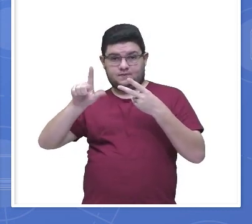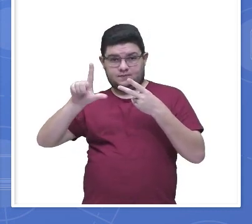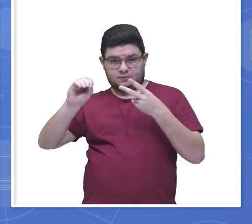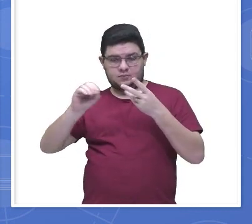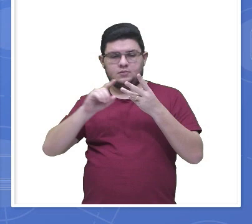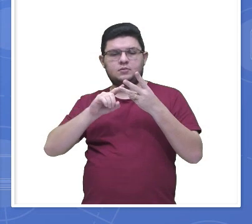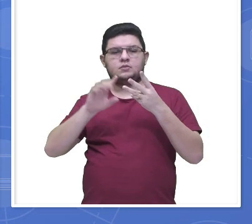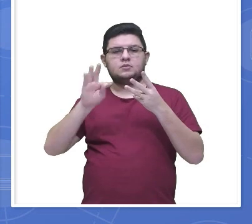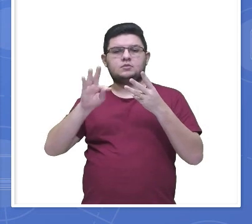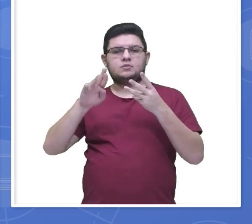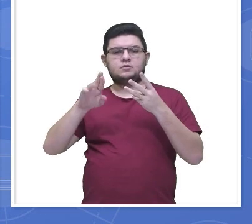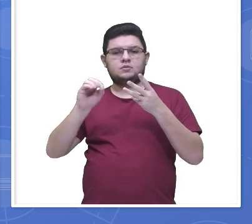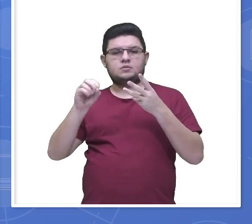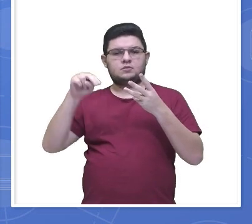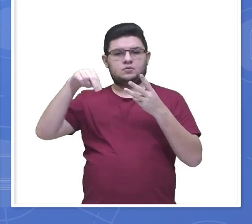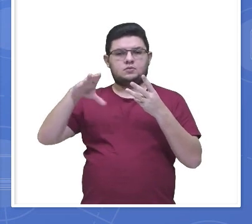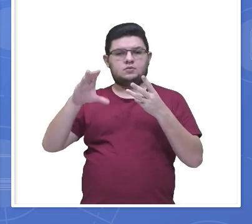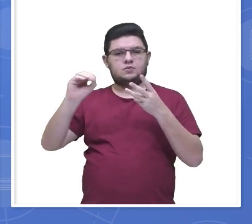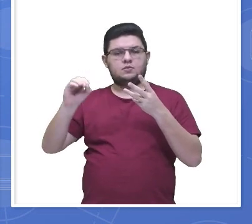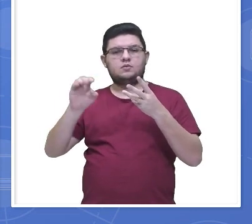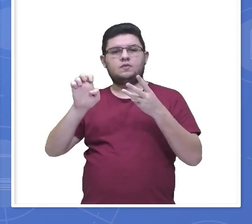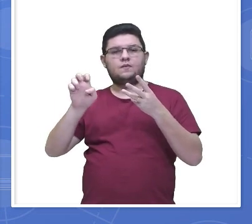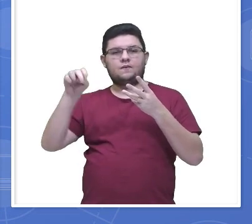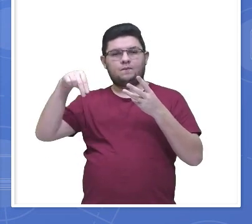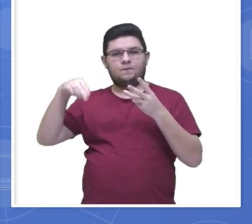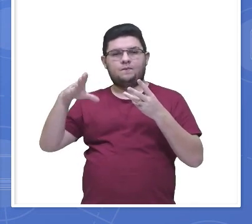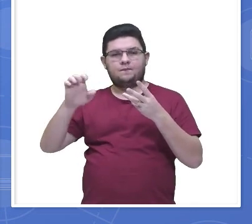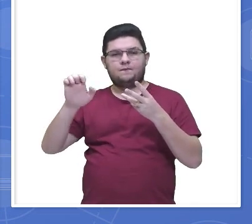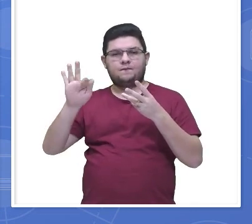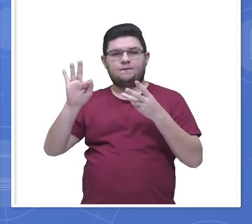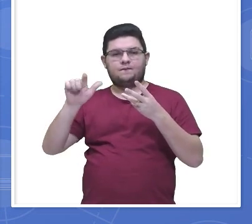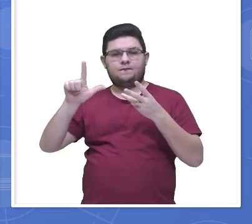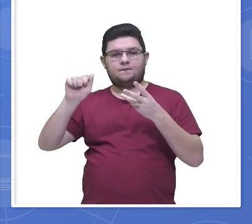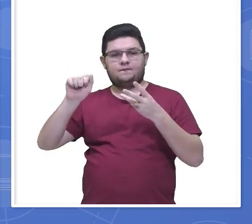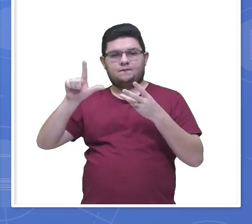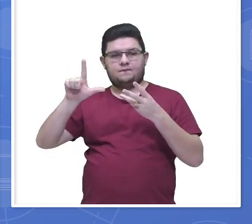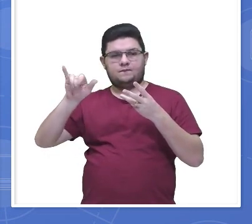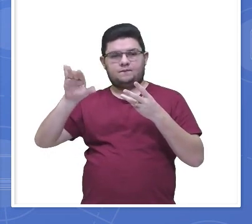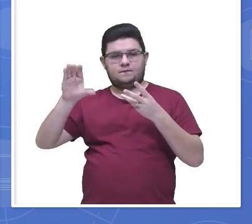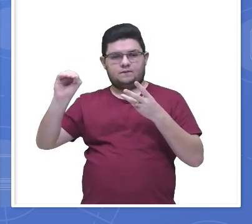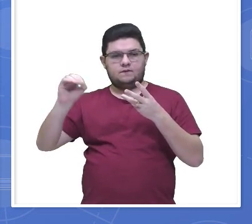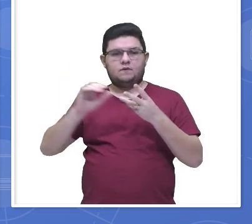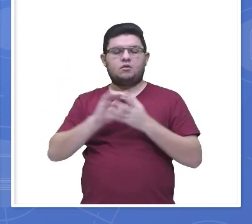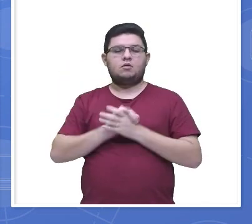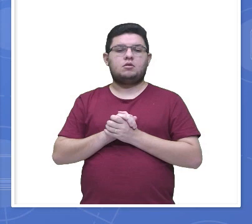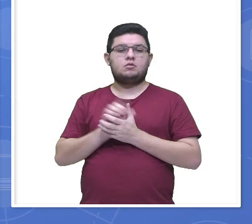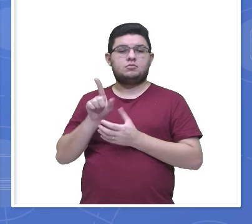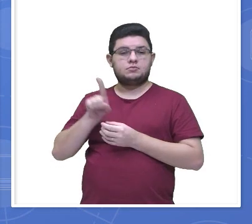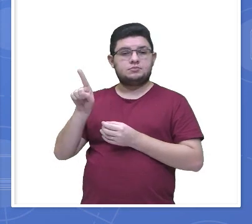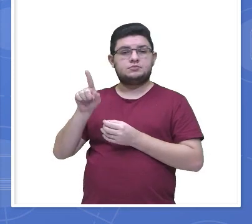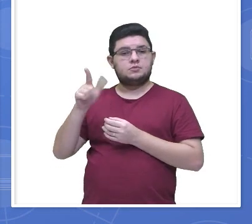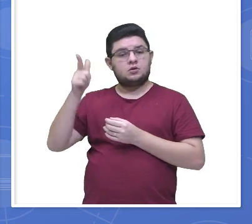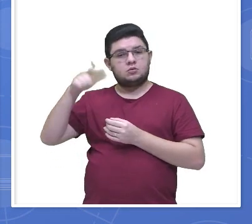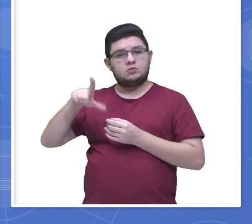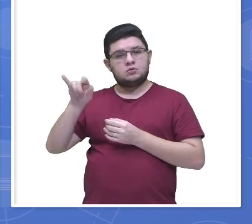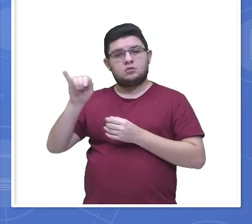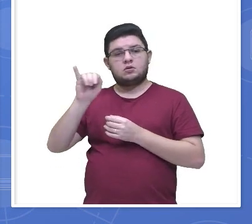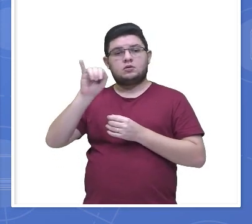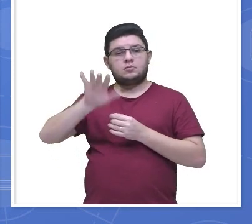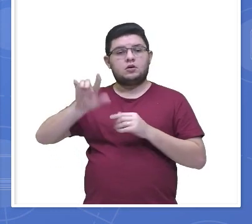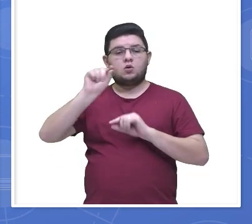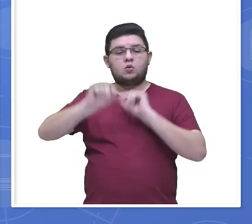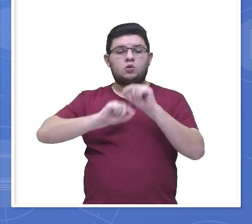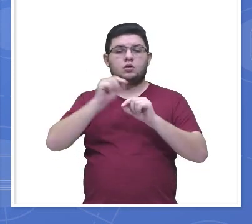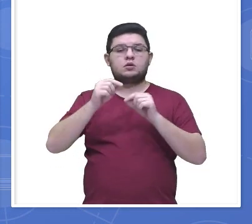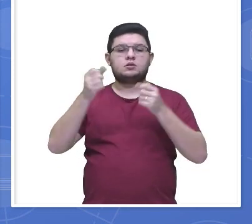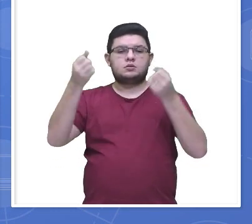gente observa aí um pouco mais de informações sobre o cérebro. O cérebro é o órgão... o cérebro, então, ele é